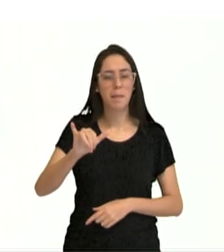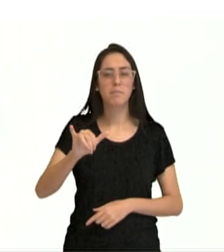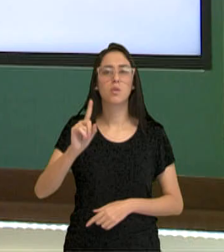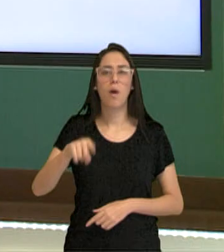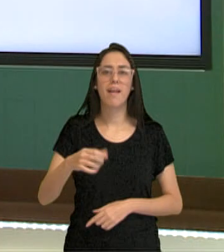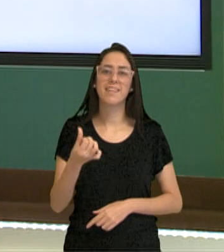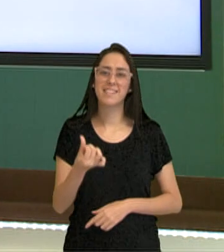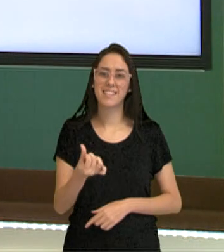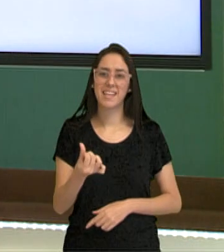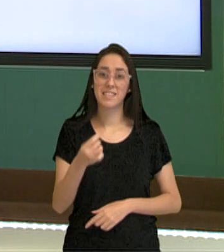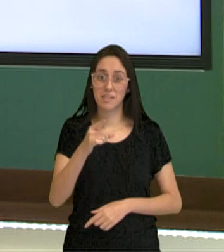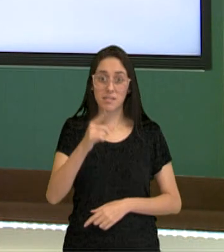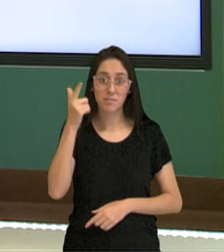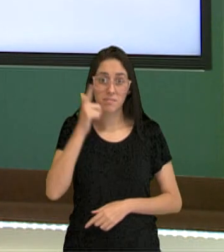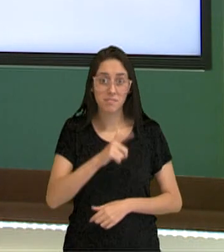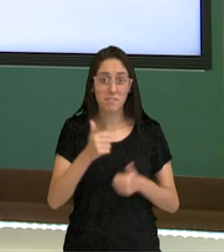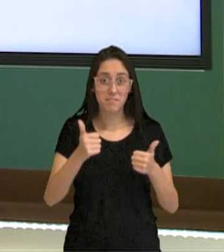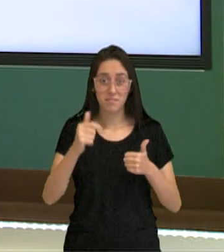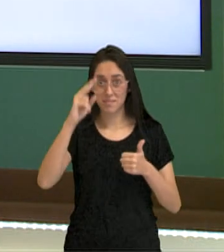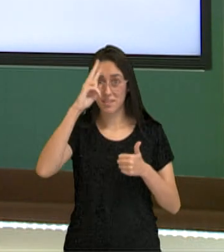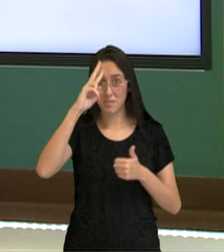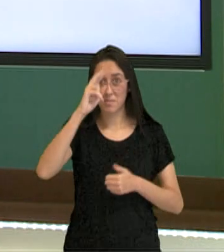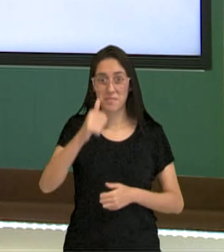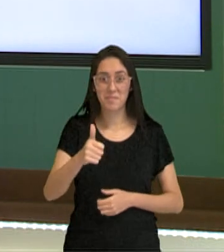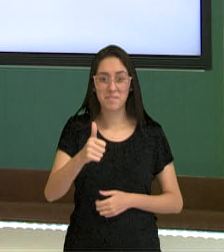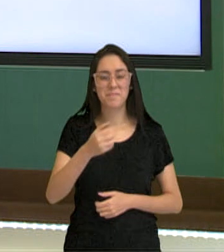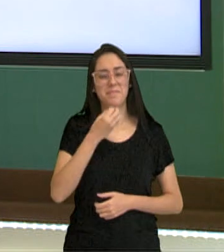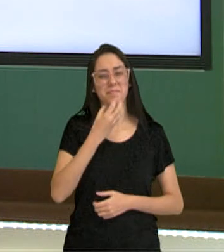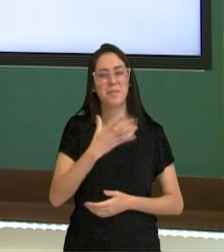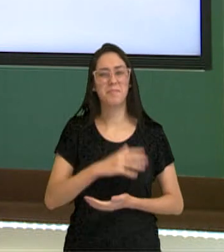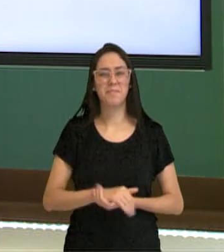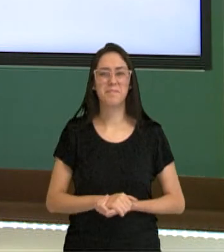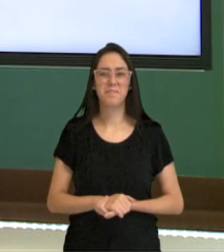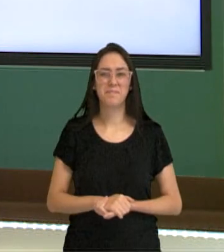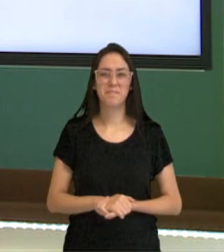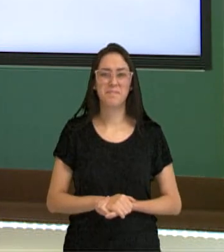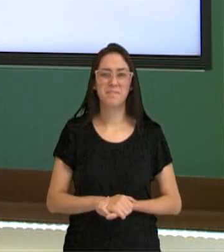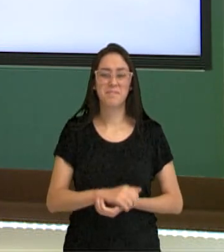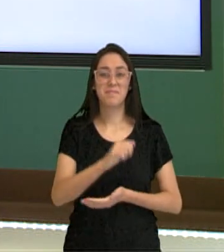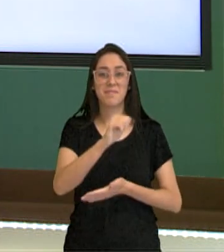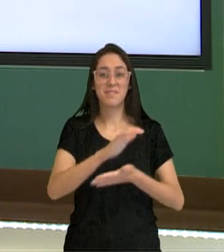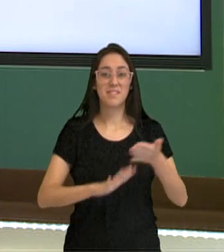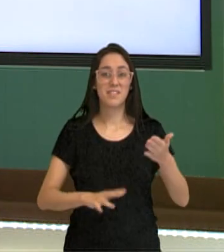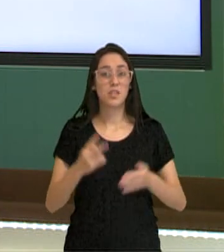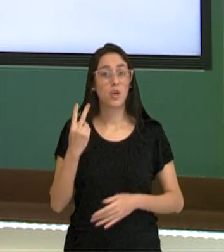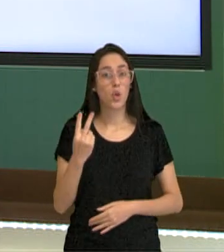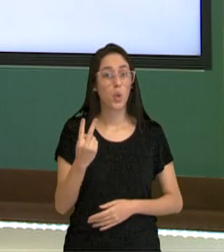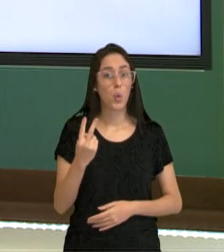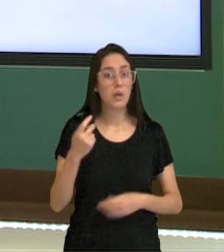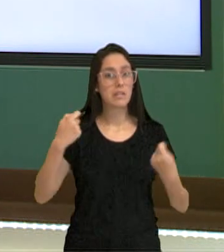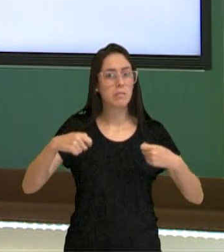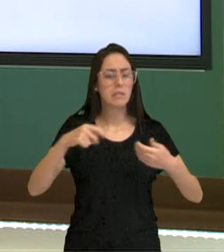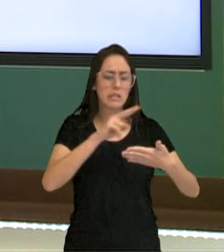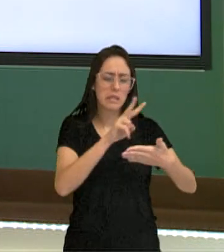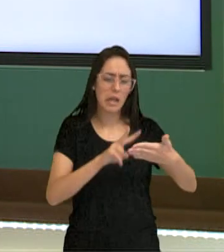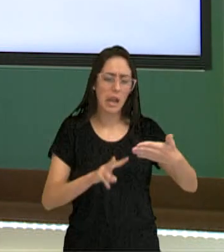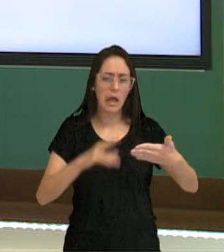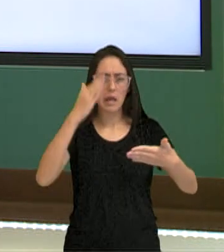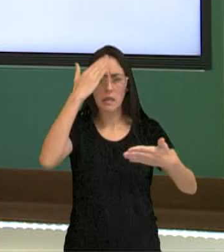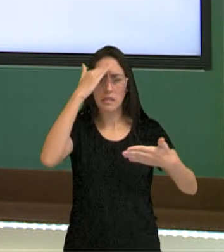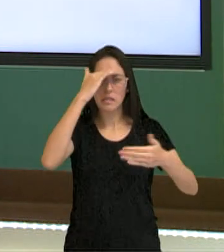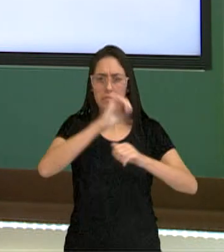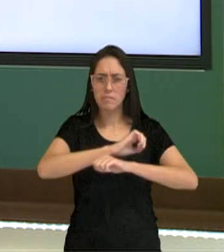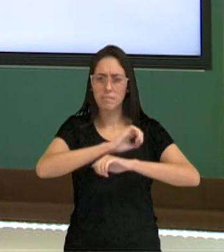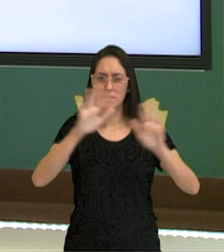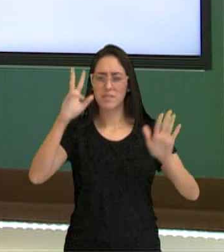6. Acertou? Lembrou? Que bom. 2 agora. Agora é um probleminha, ó. Nós vamos ter que montar aí. Lembra aquele